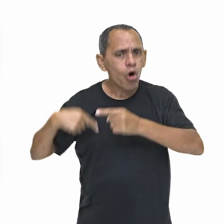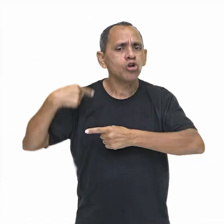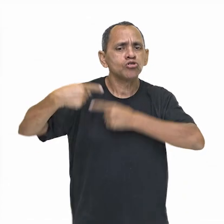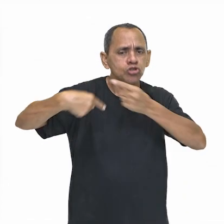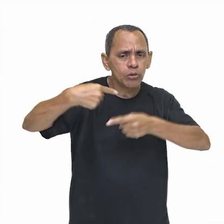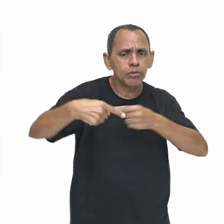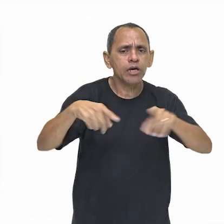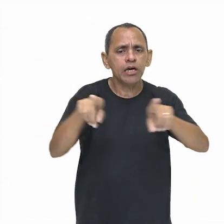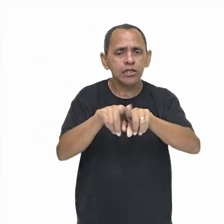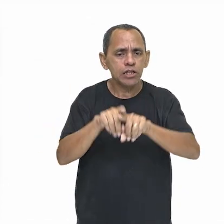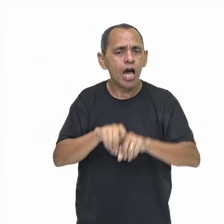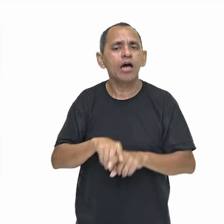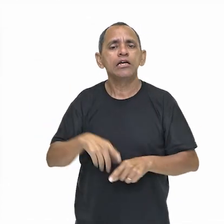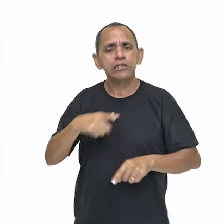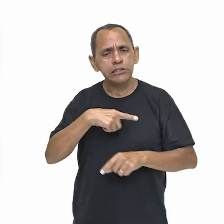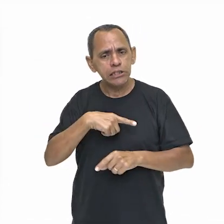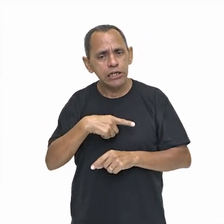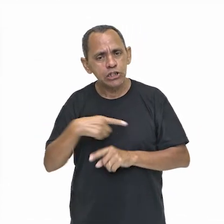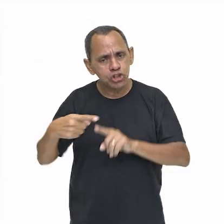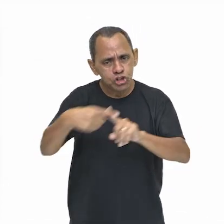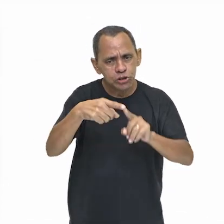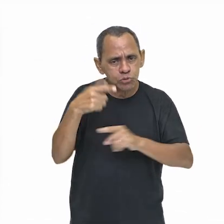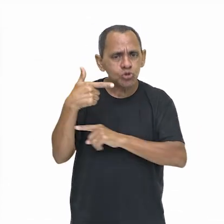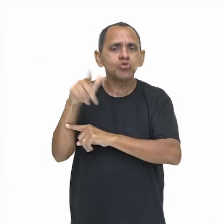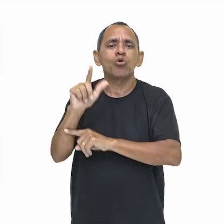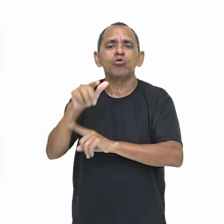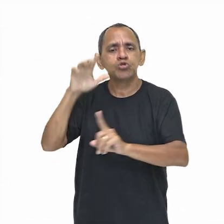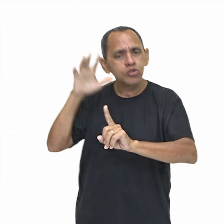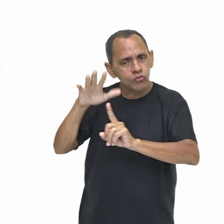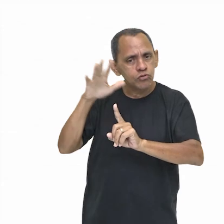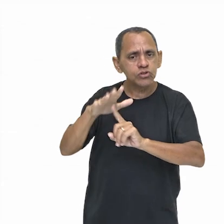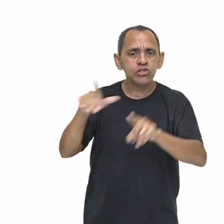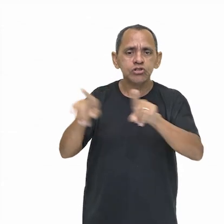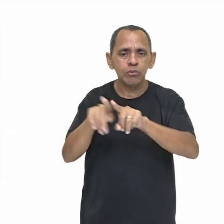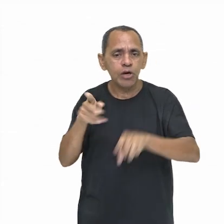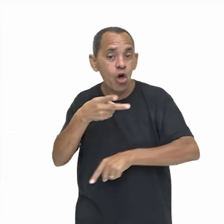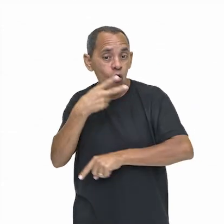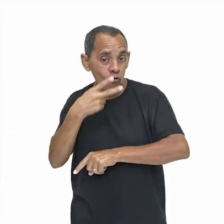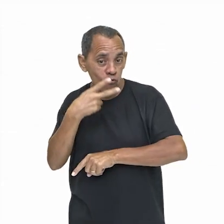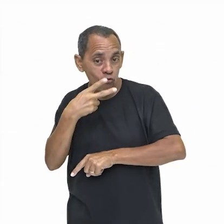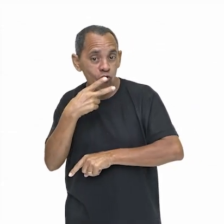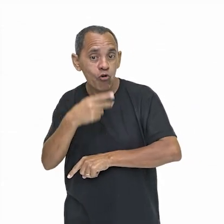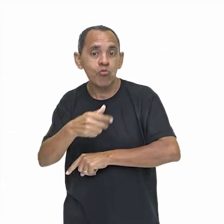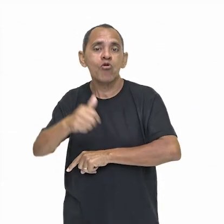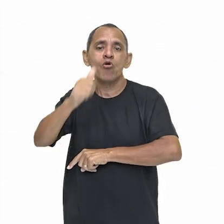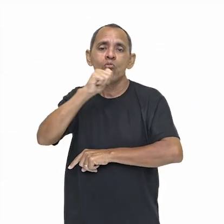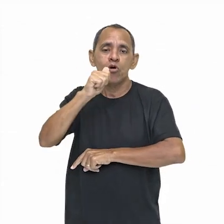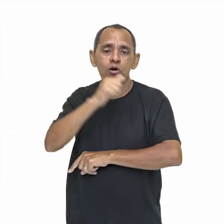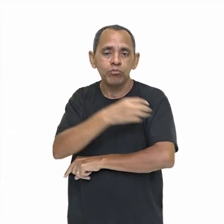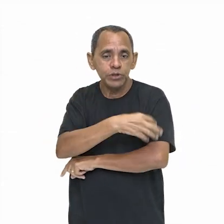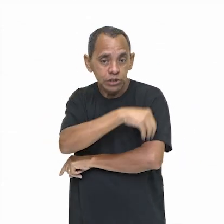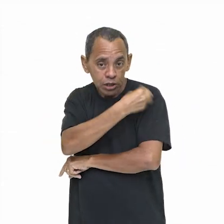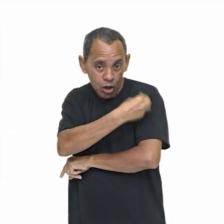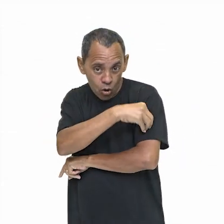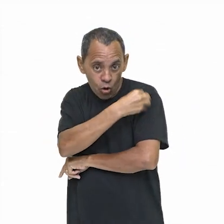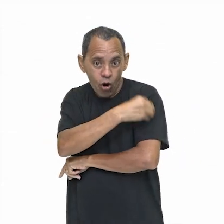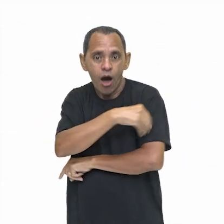podem influenciar no surgimento da RAS, como fumo, consumo de bebidas